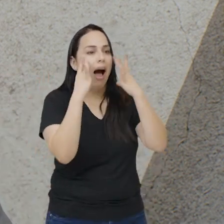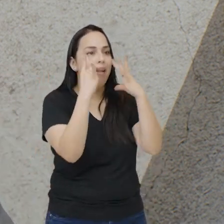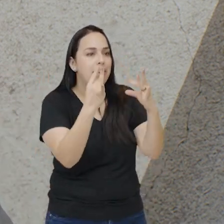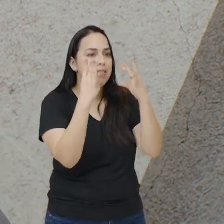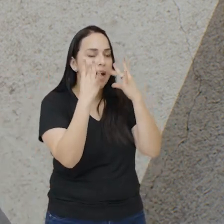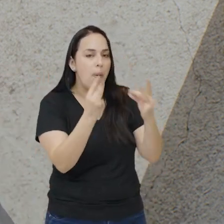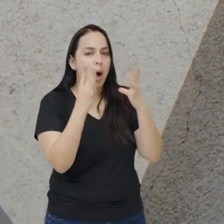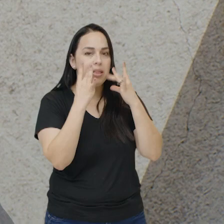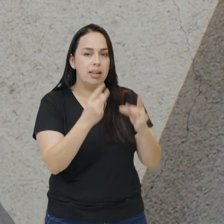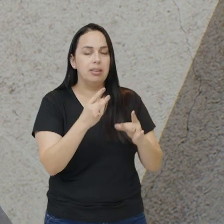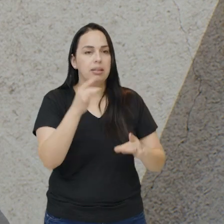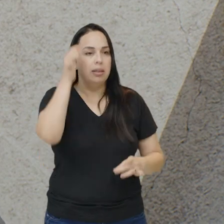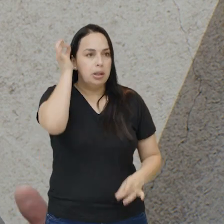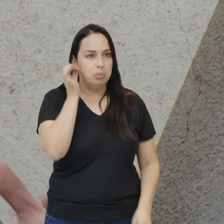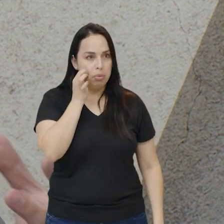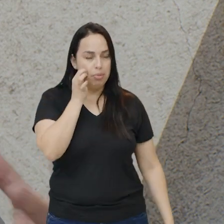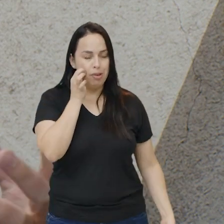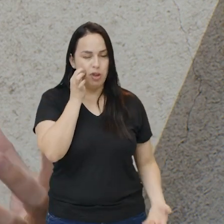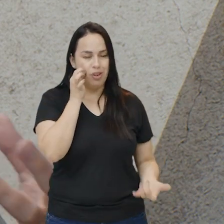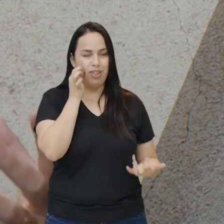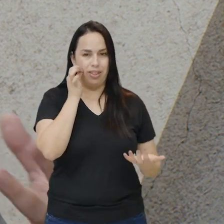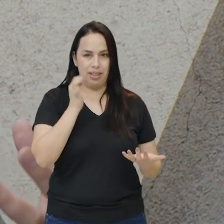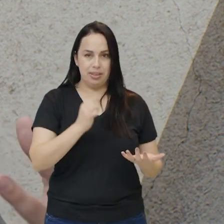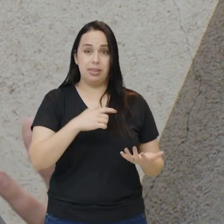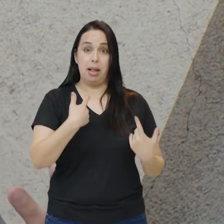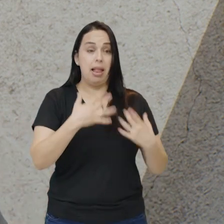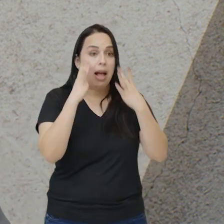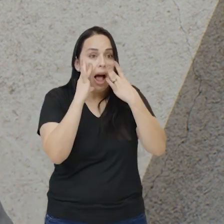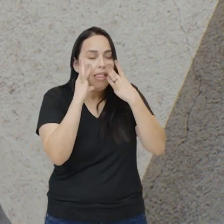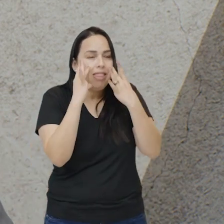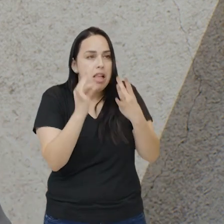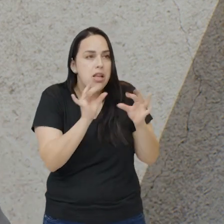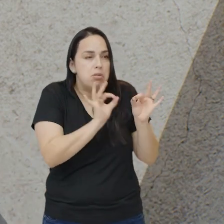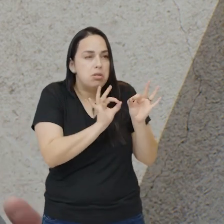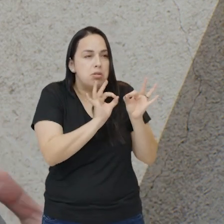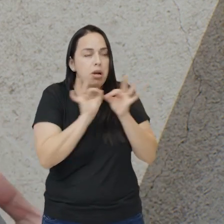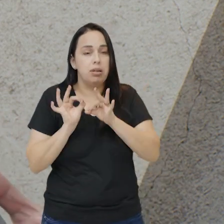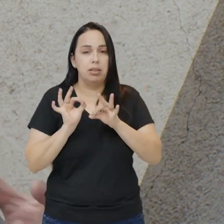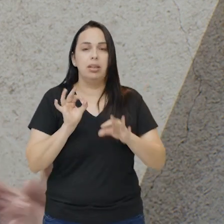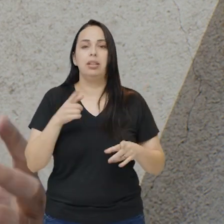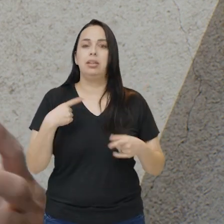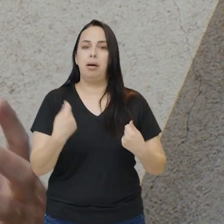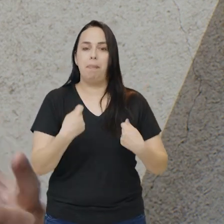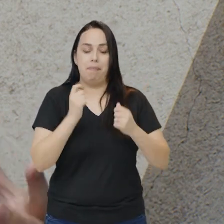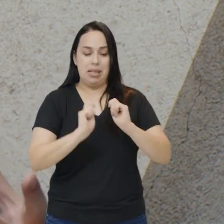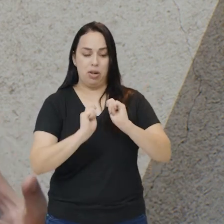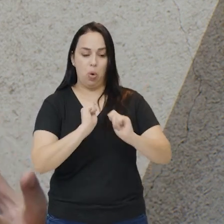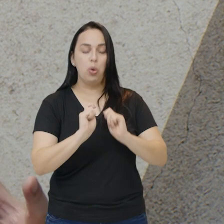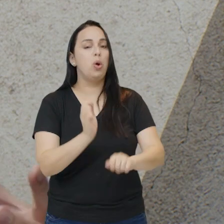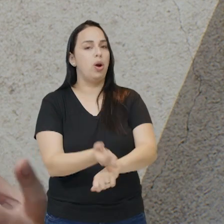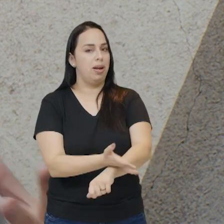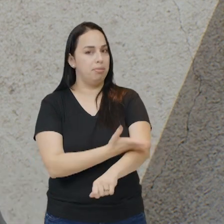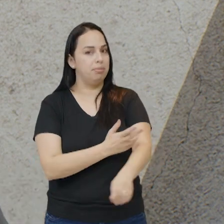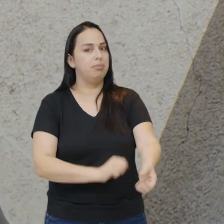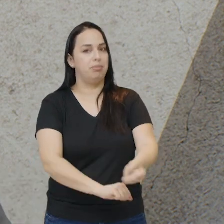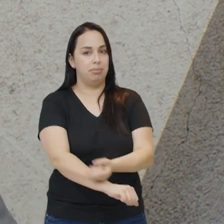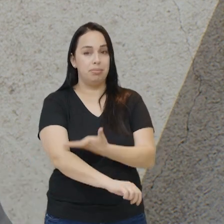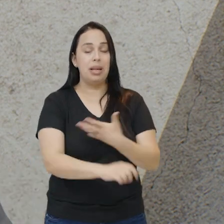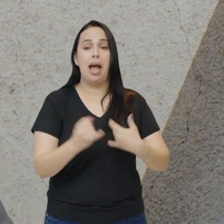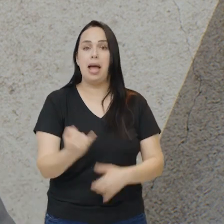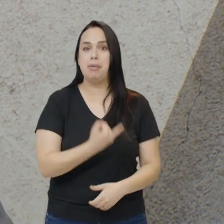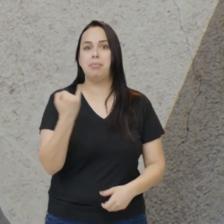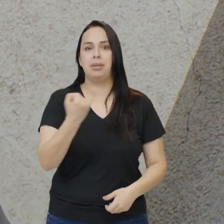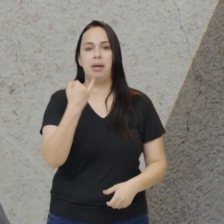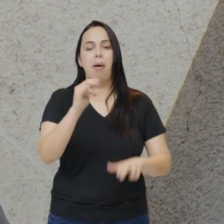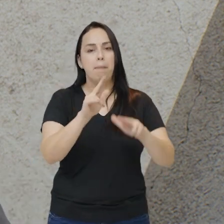só tem a audição ali e tem que estar muito atento a tudo que acontece. Então, essa questão emocional, o envolvimento na ligação é muito